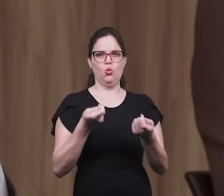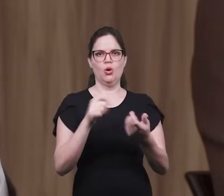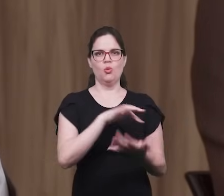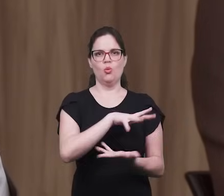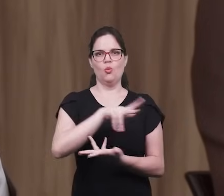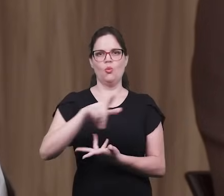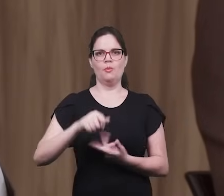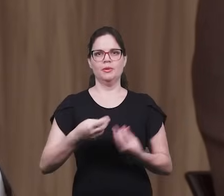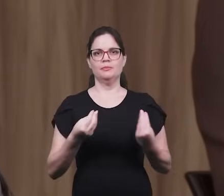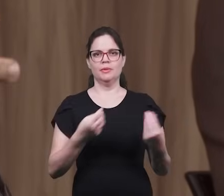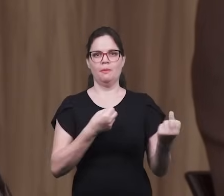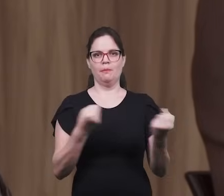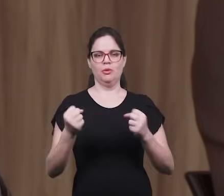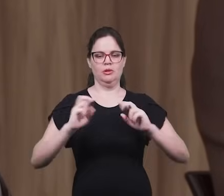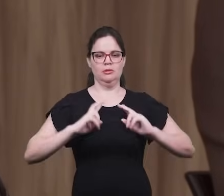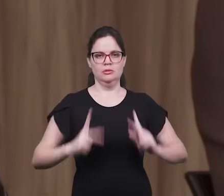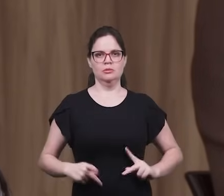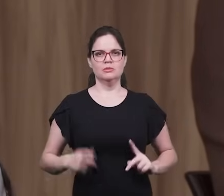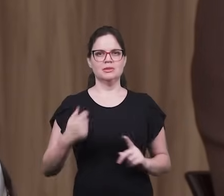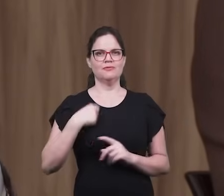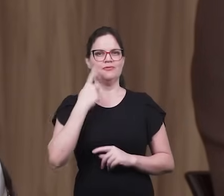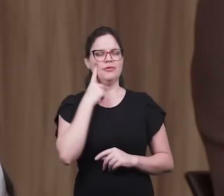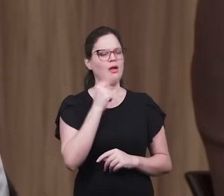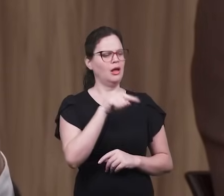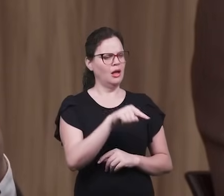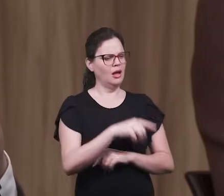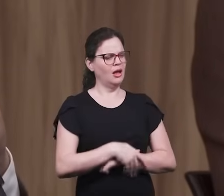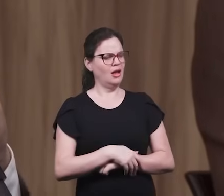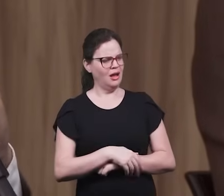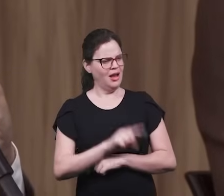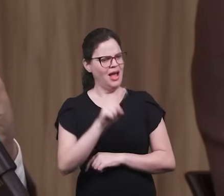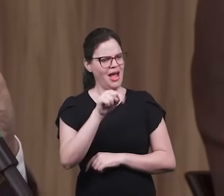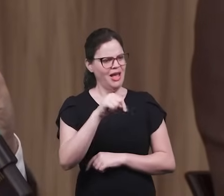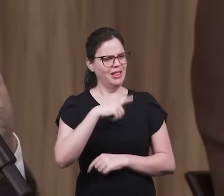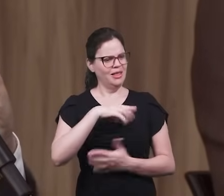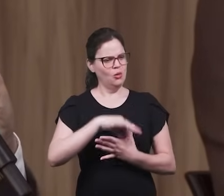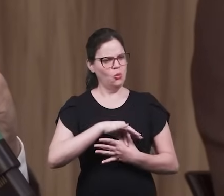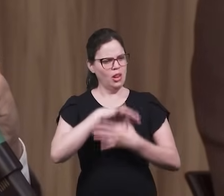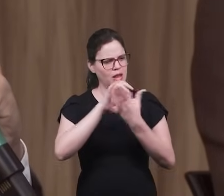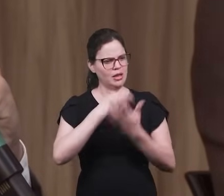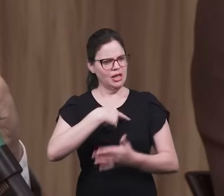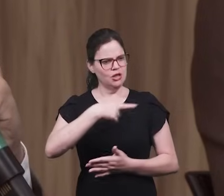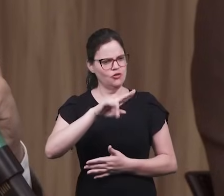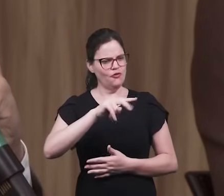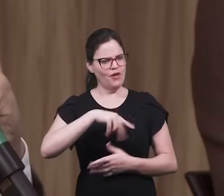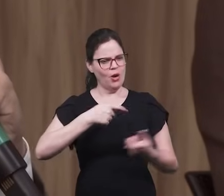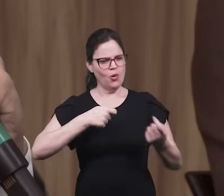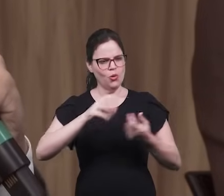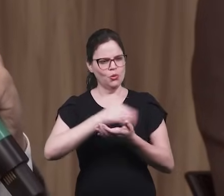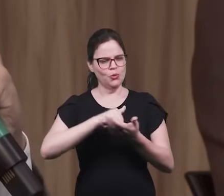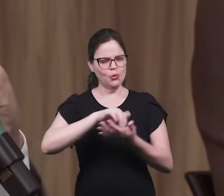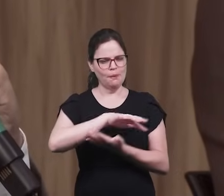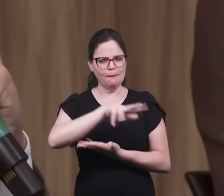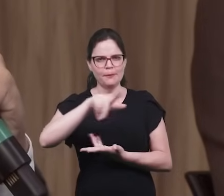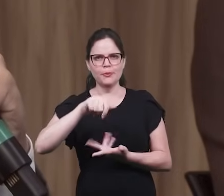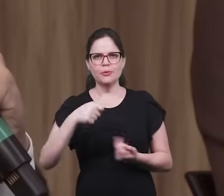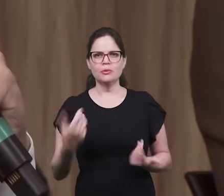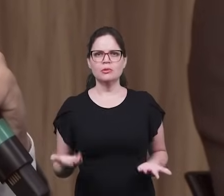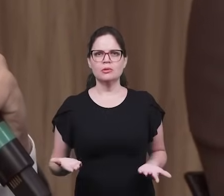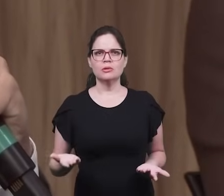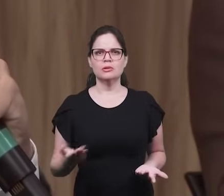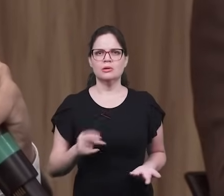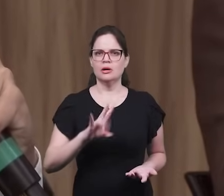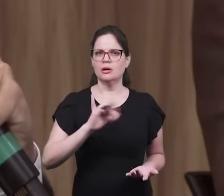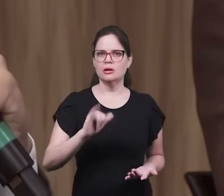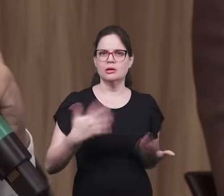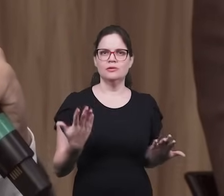poder humano. Você tem até um entendimento de que aquele era o milênio e que tinha um líder religioso, que ele